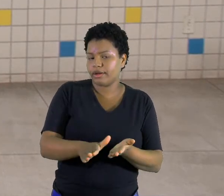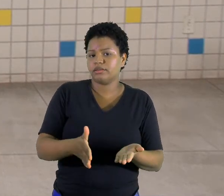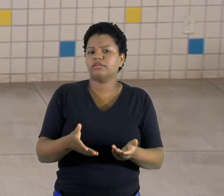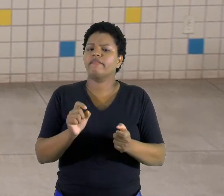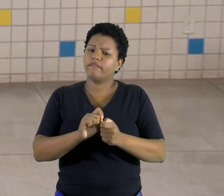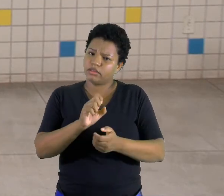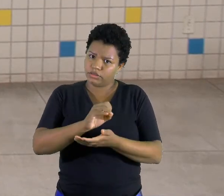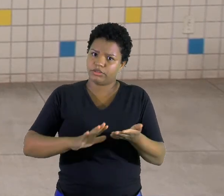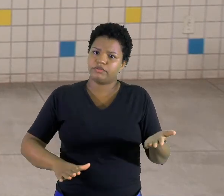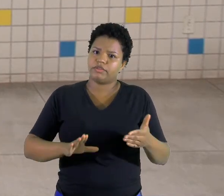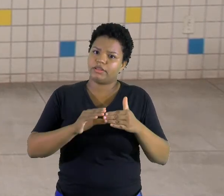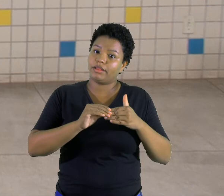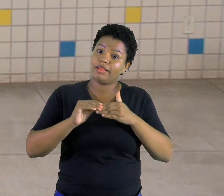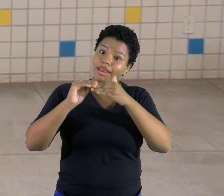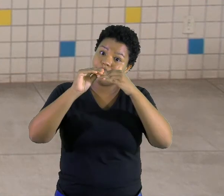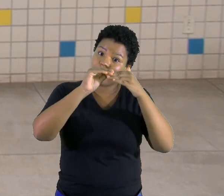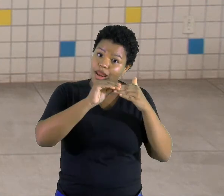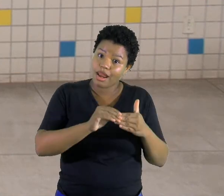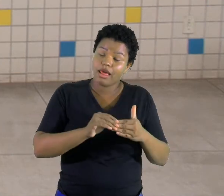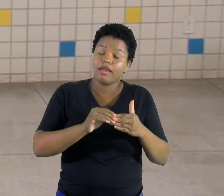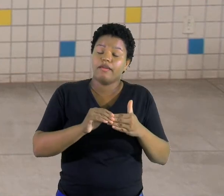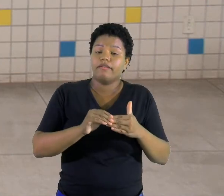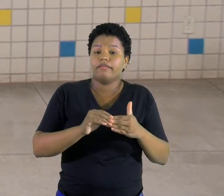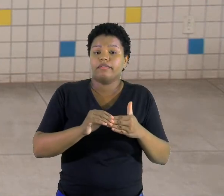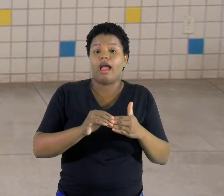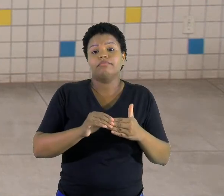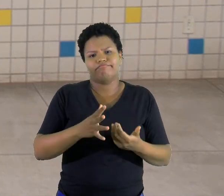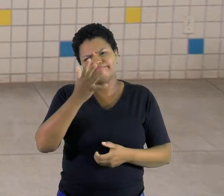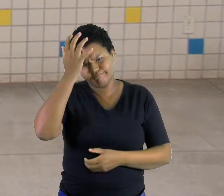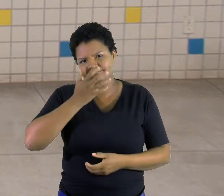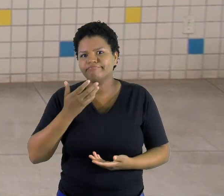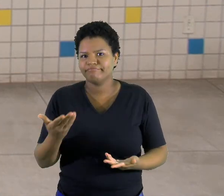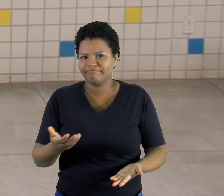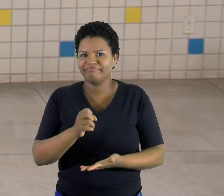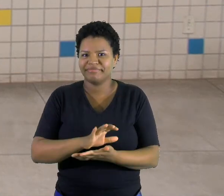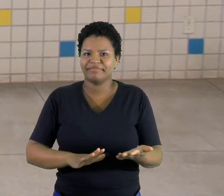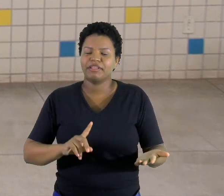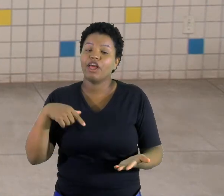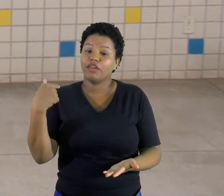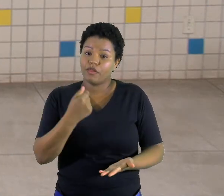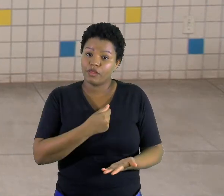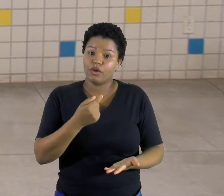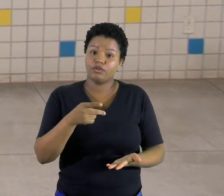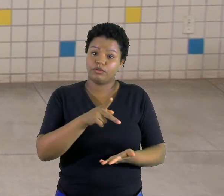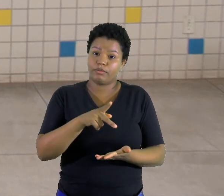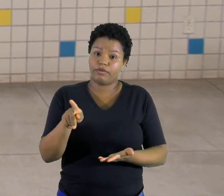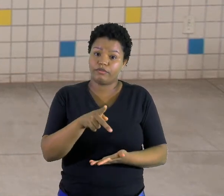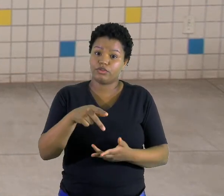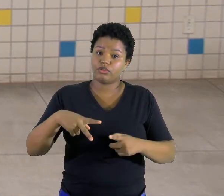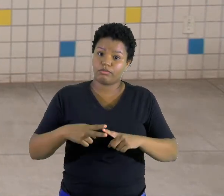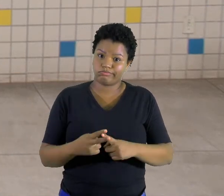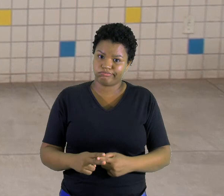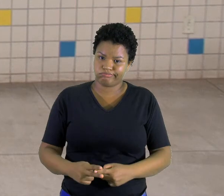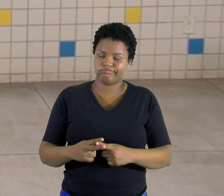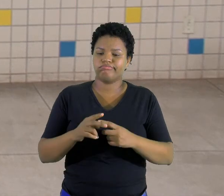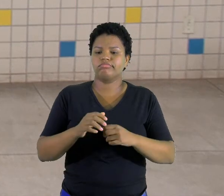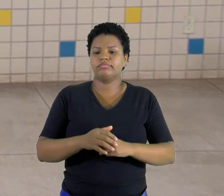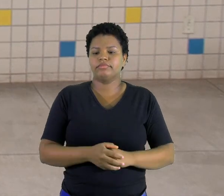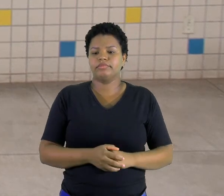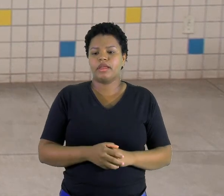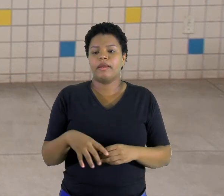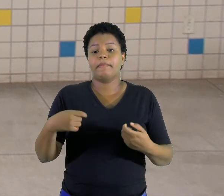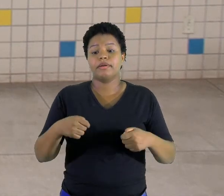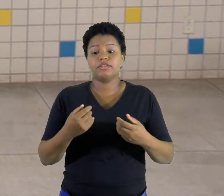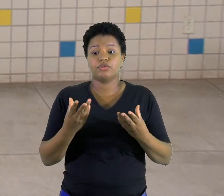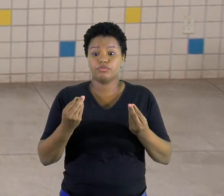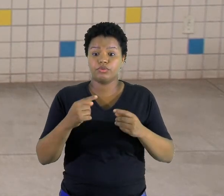façam atividade, levem a sério as atividades, gente, que nós professores estamos corrigindo, tá? Eu preciso